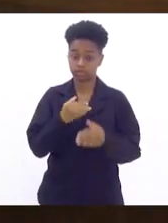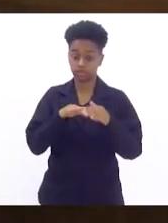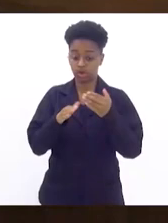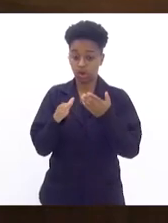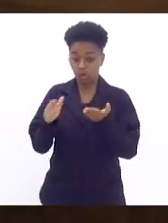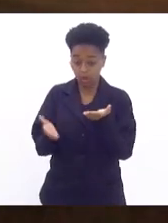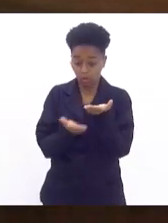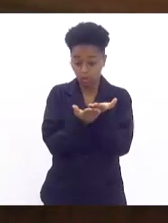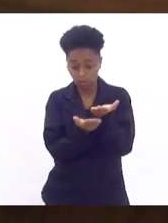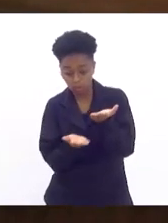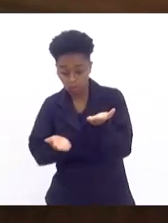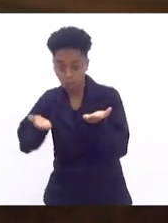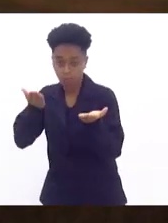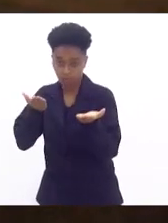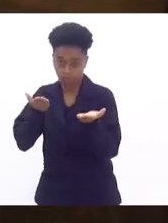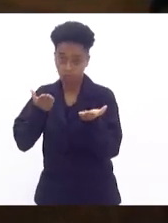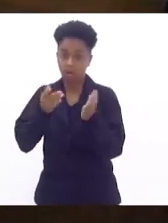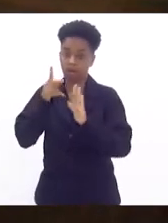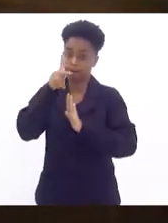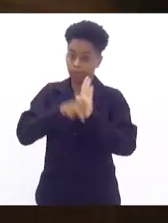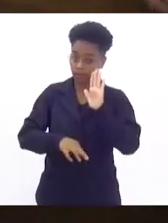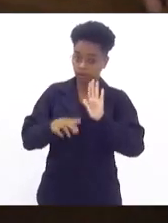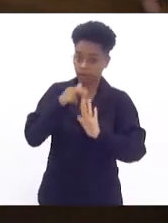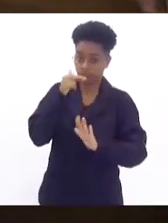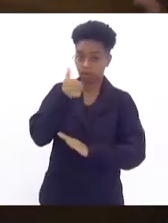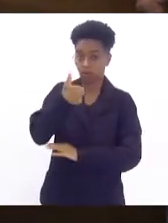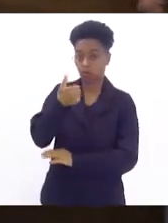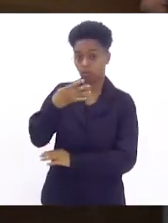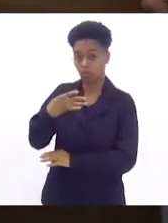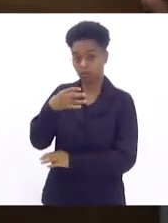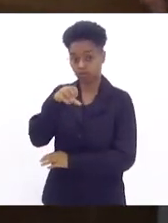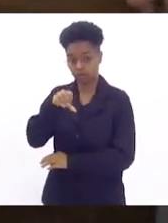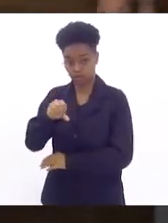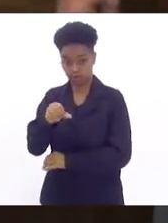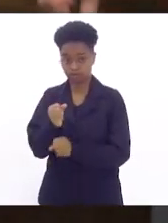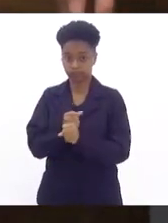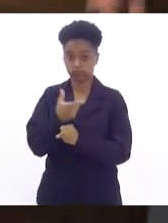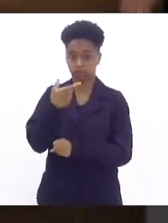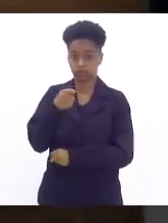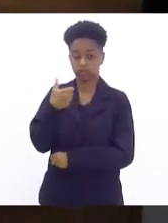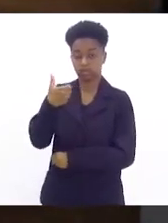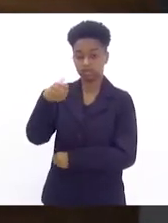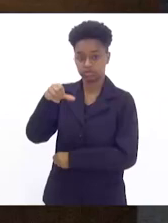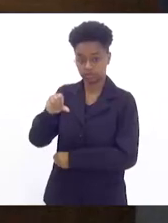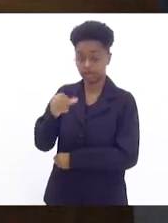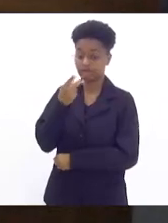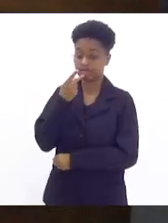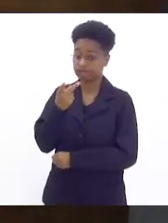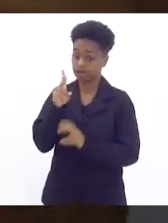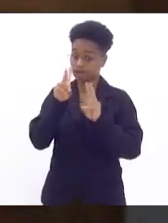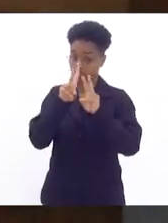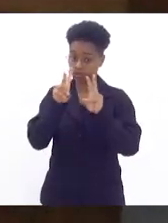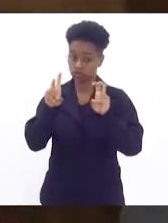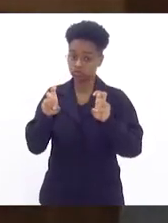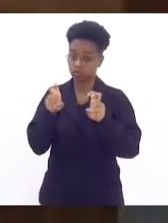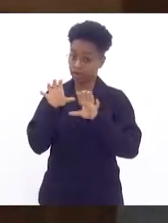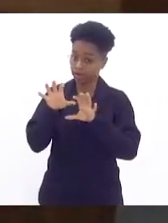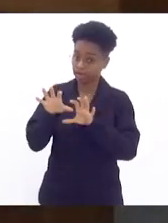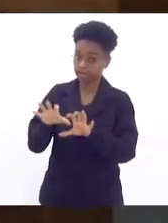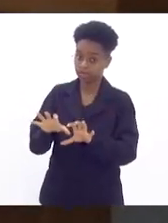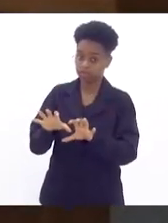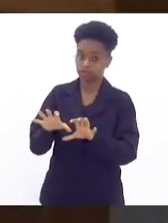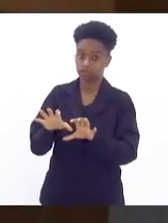resolução 149 de 2019 que trata exatamente da frente